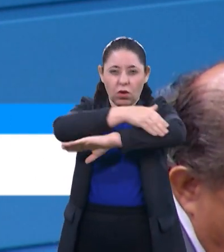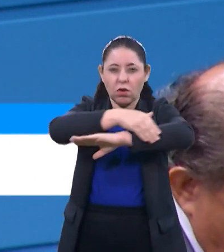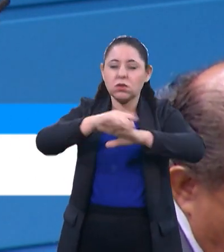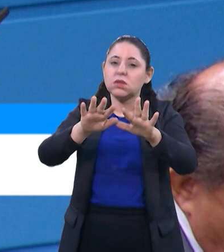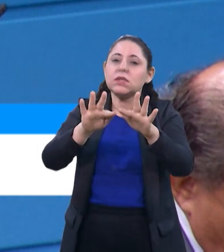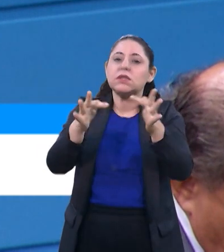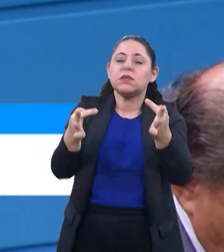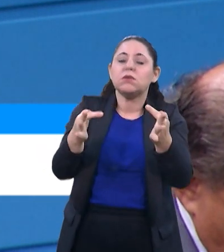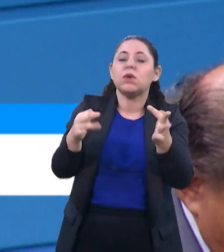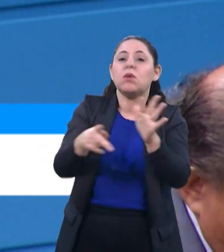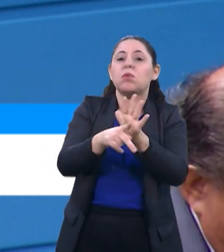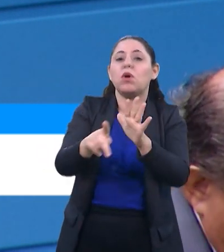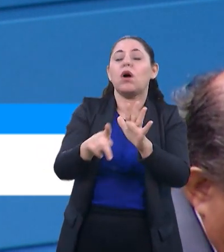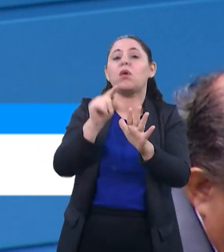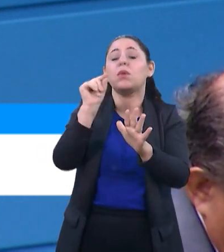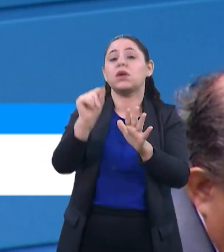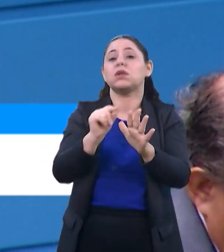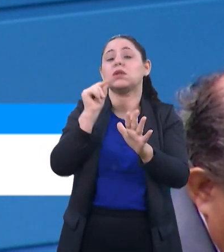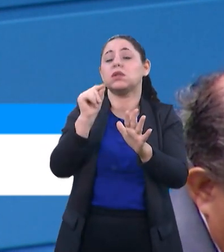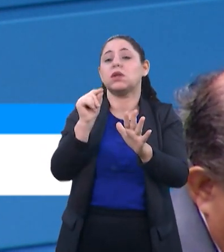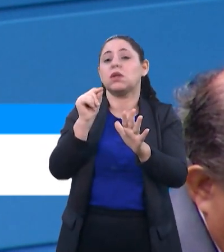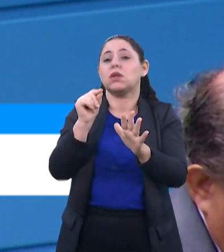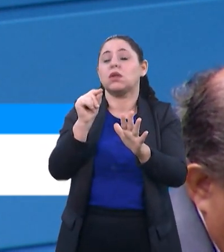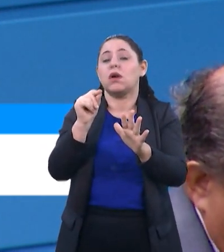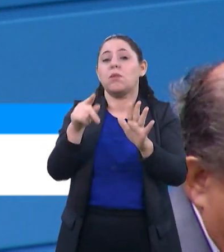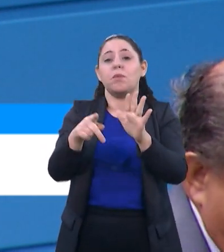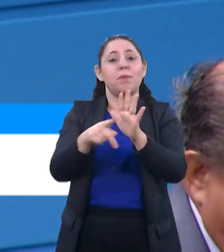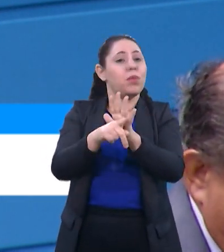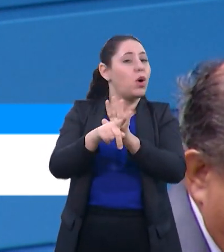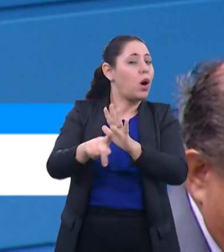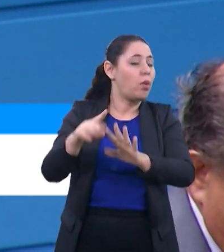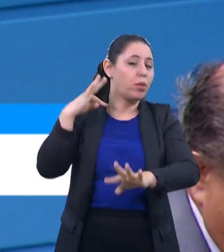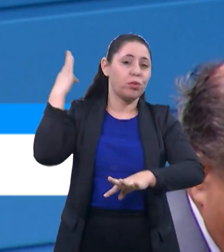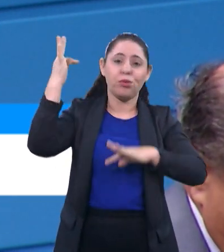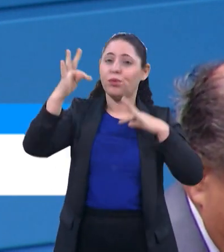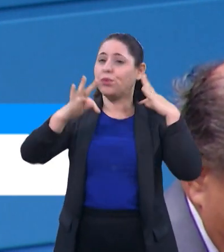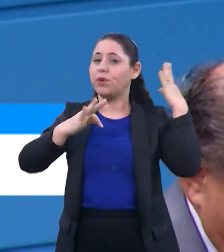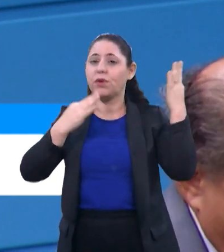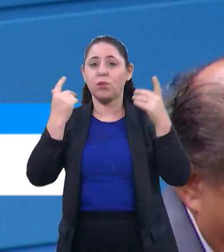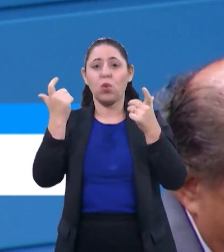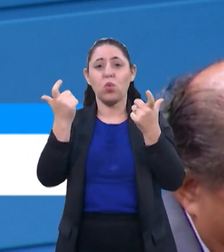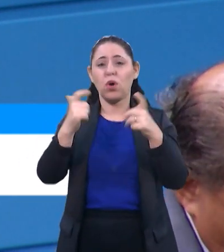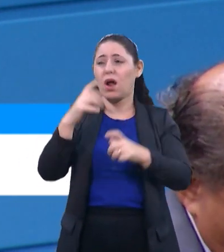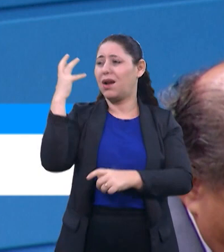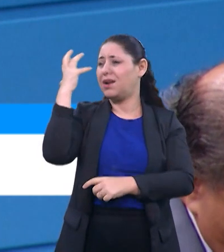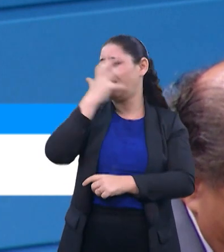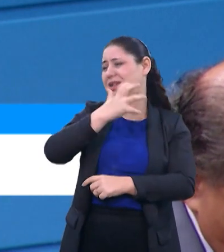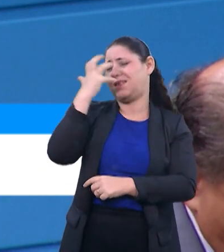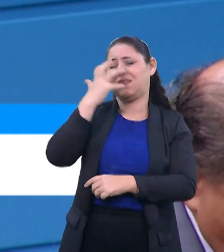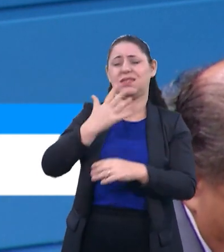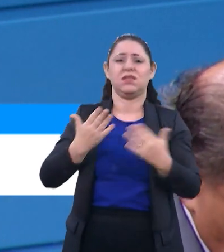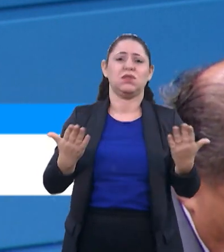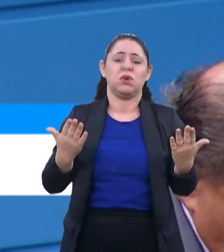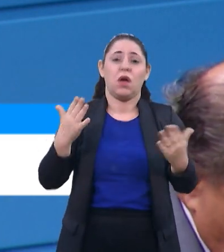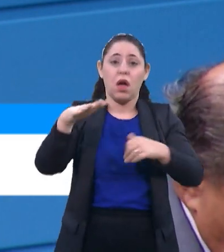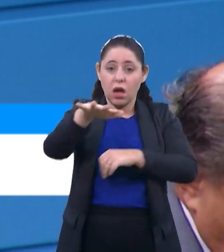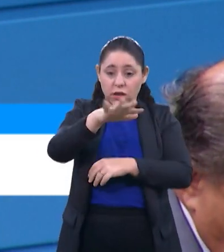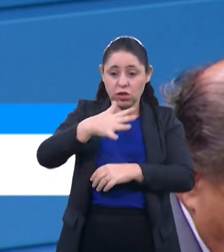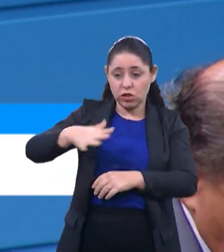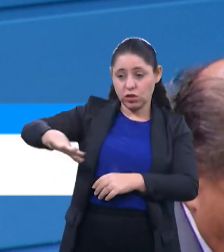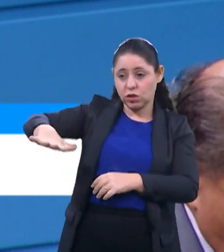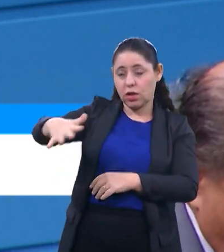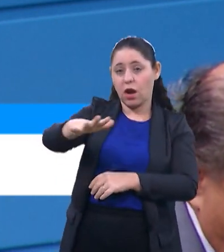numa estrada simples, que é uma estrada, volto a dizer, eminentemente turística, de um lugar belíssimo, que é